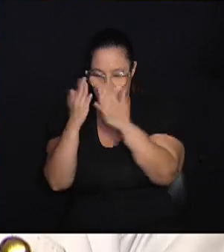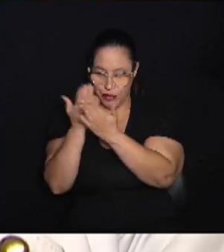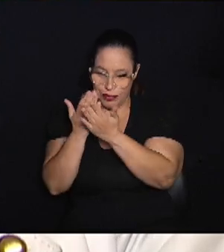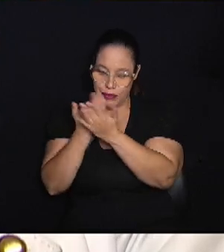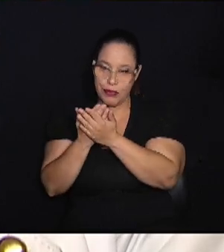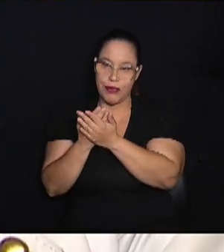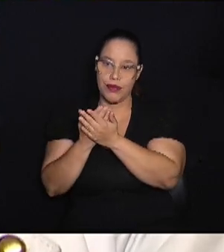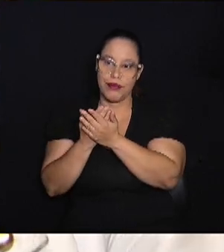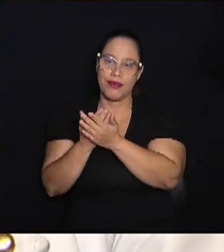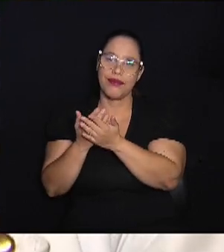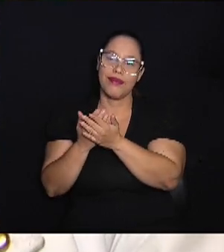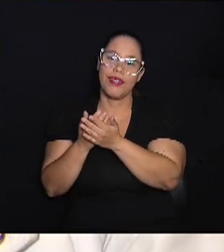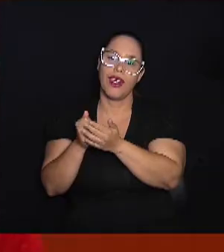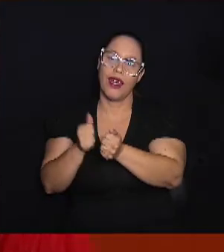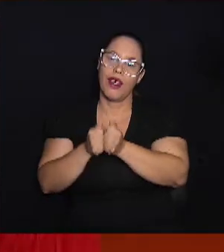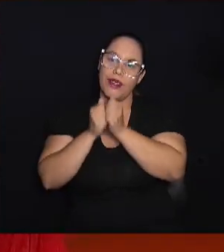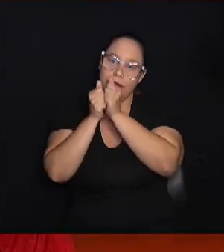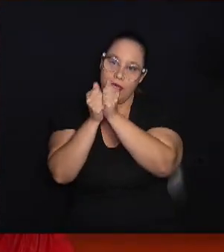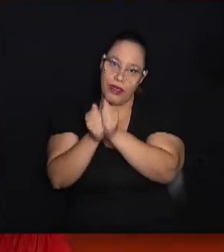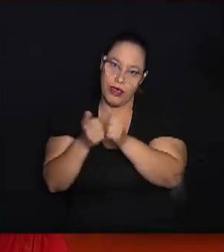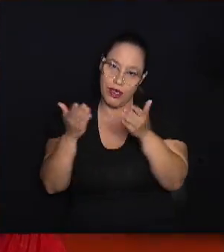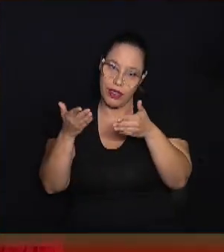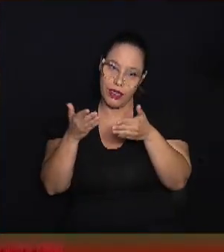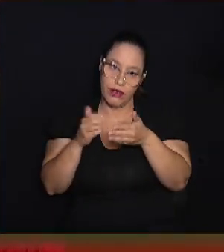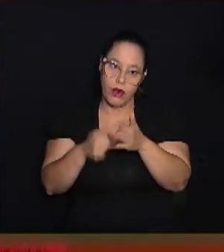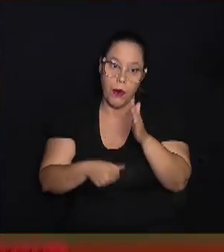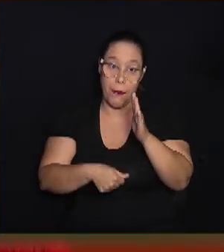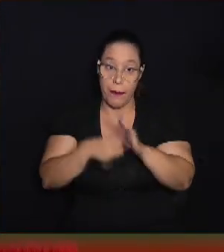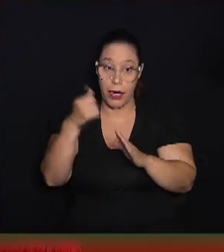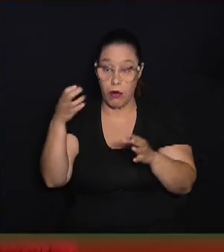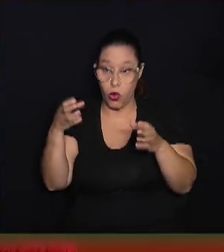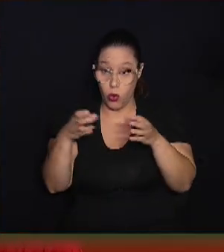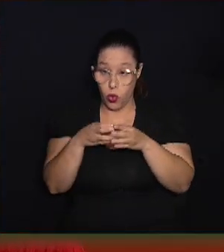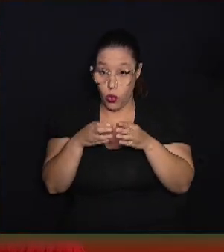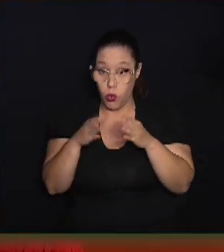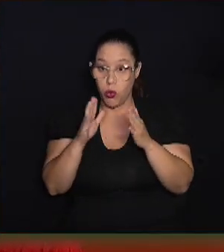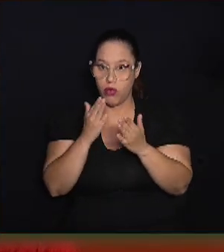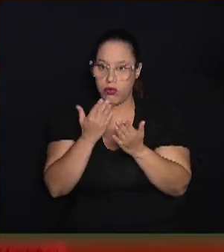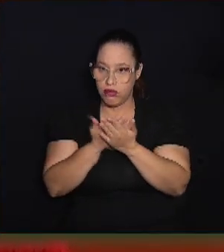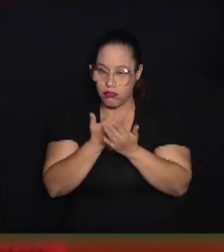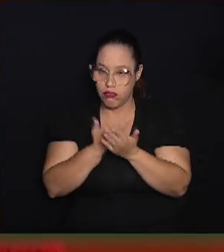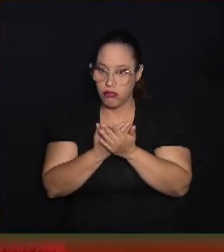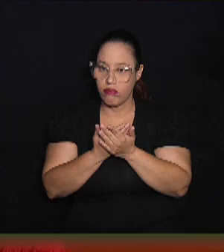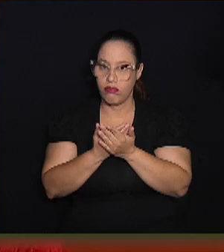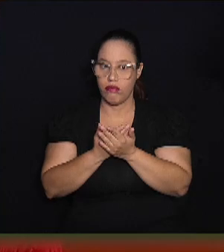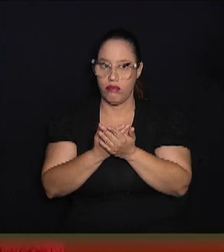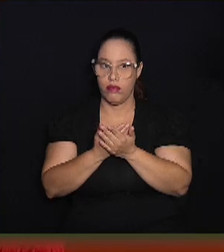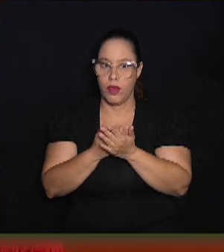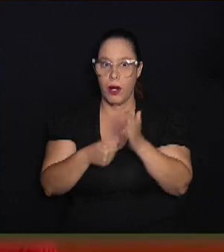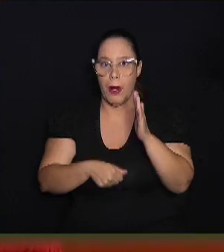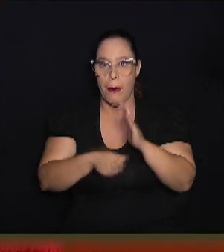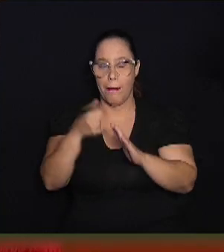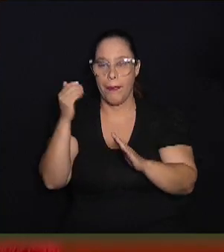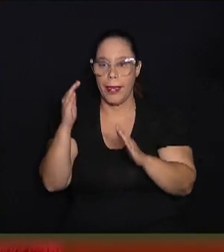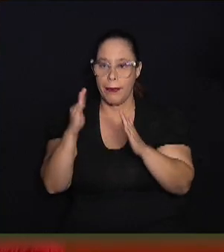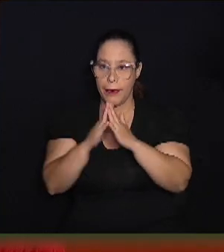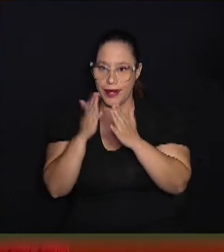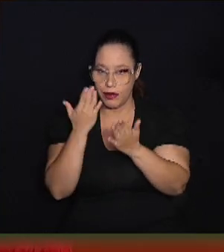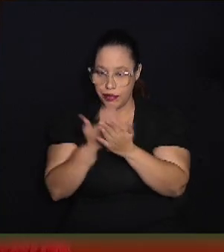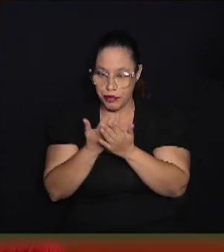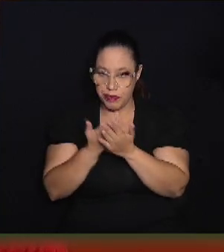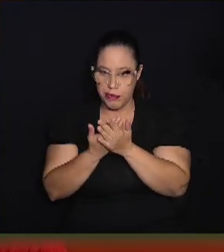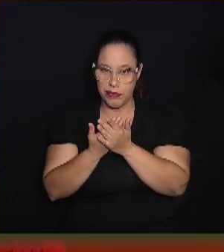nosso patrono até hoje, né? Além de ser o primeiro grupo escolar, aí depois ela também vai ser a primeira escola que vai ter